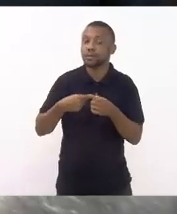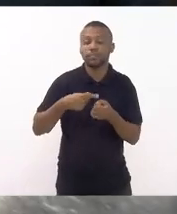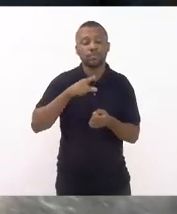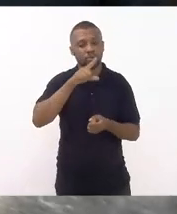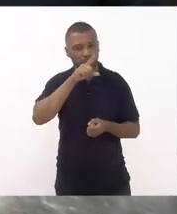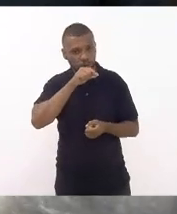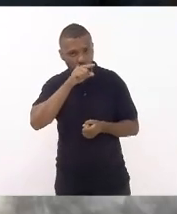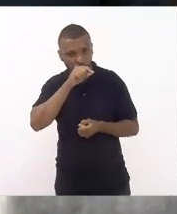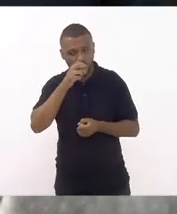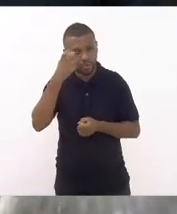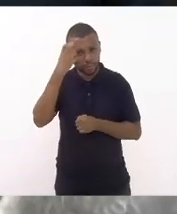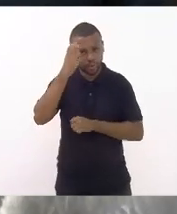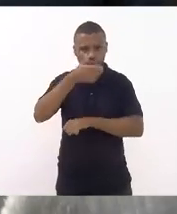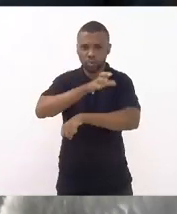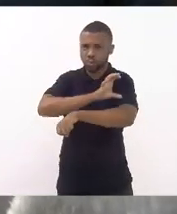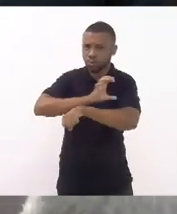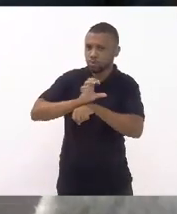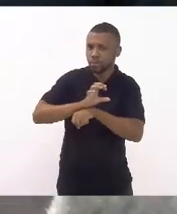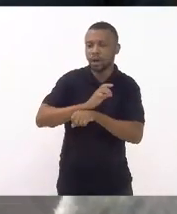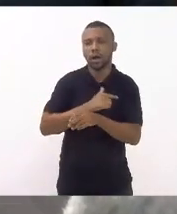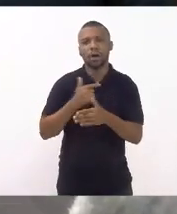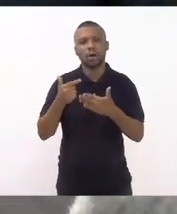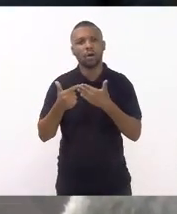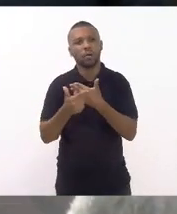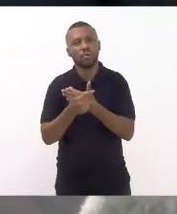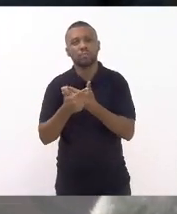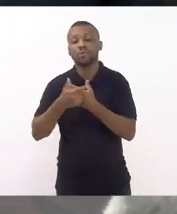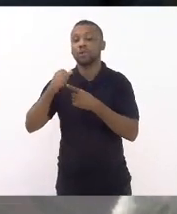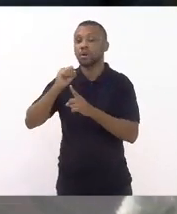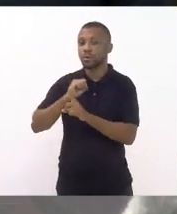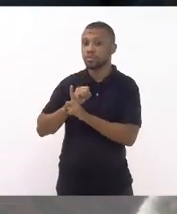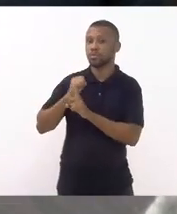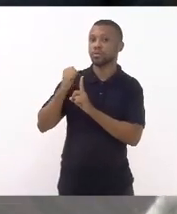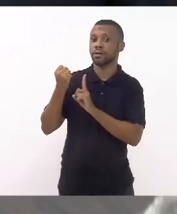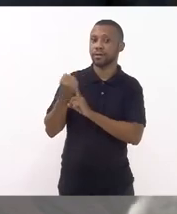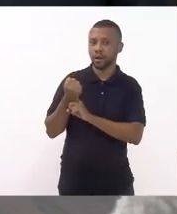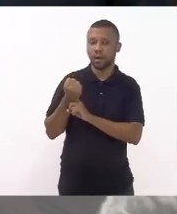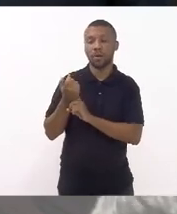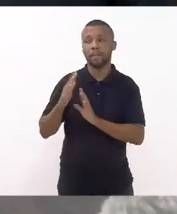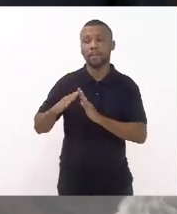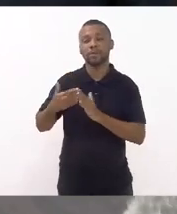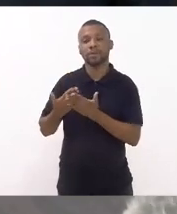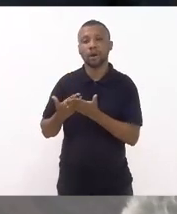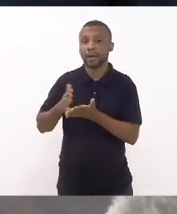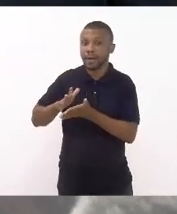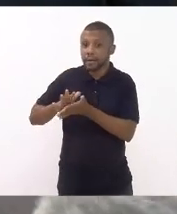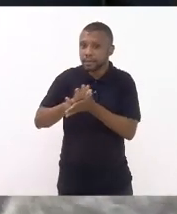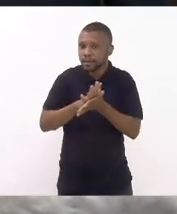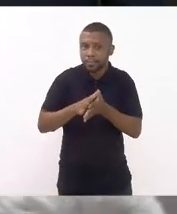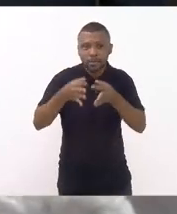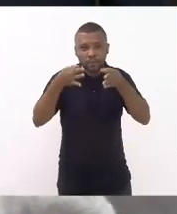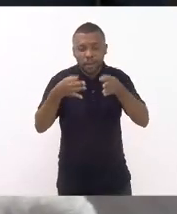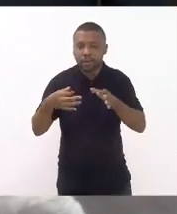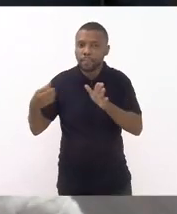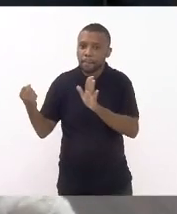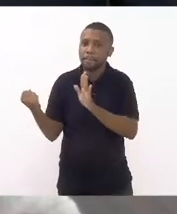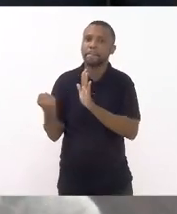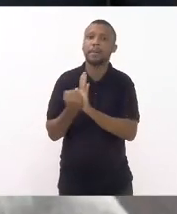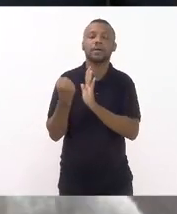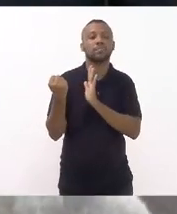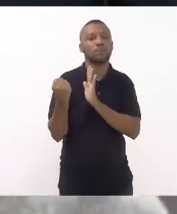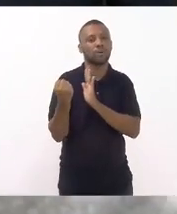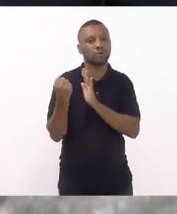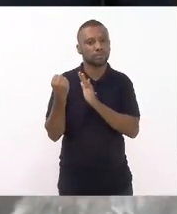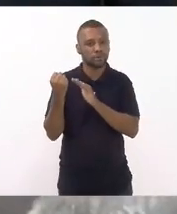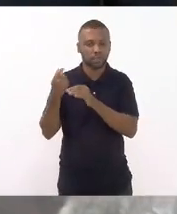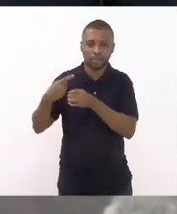função cultural, uma função social, uma escola de samba ali que realmente é um patrimônio daquela cidade e